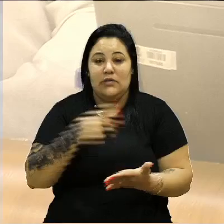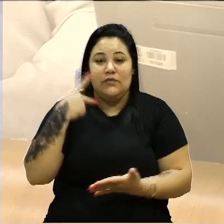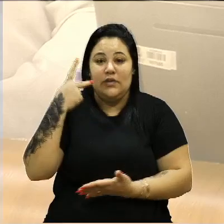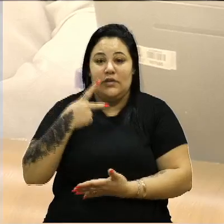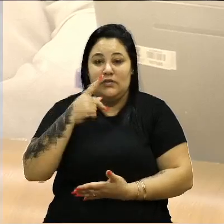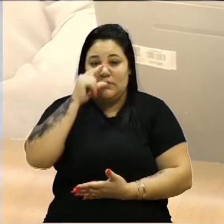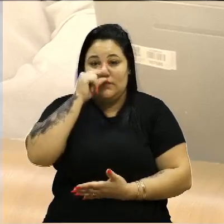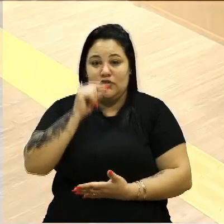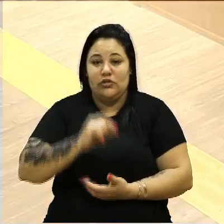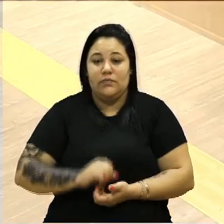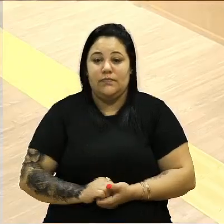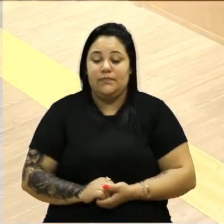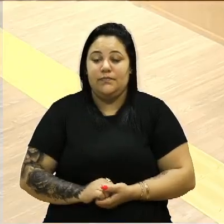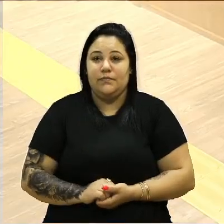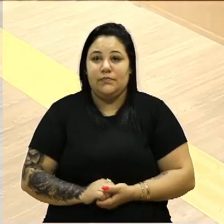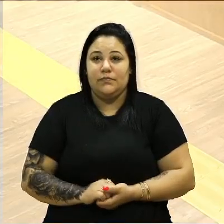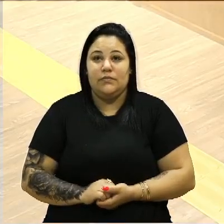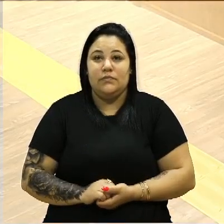Sandro Fantinel.